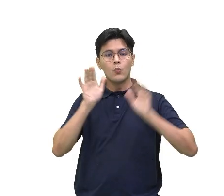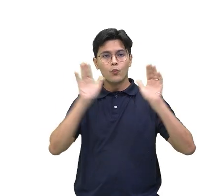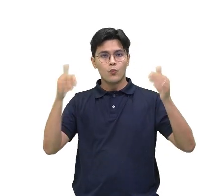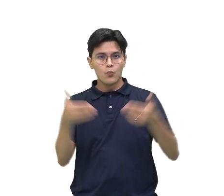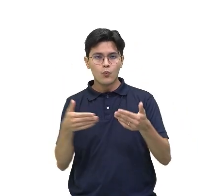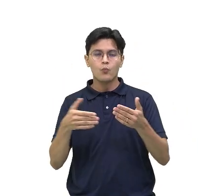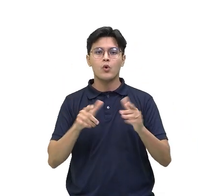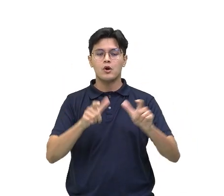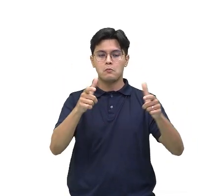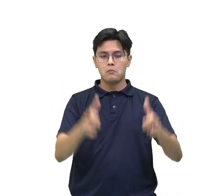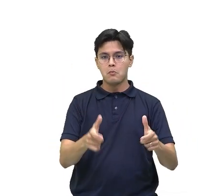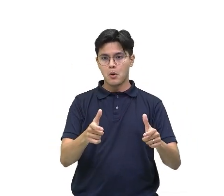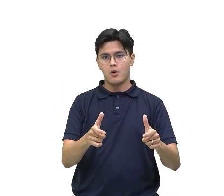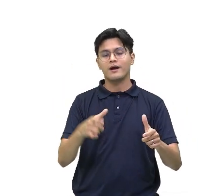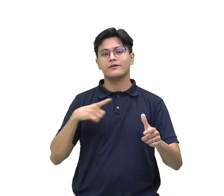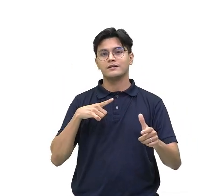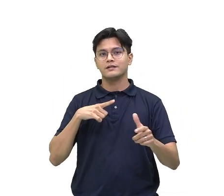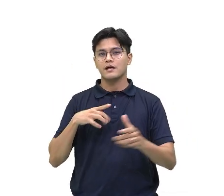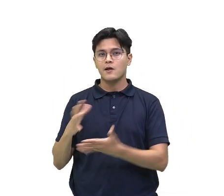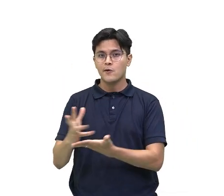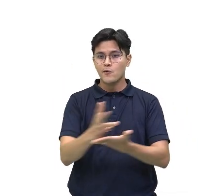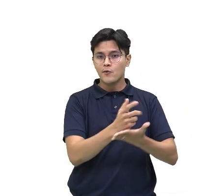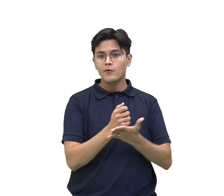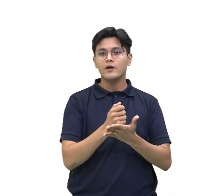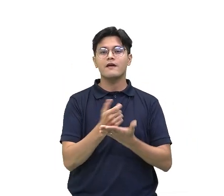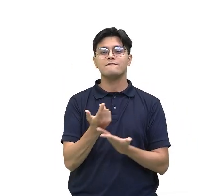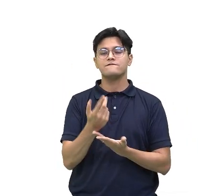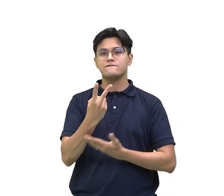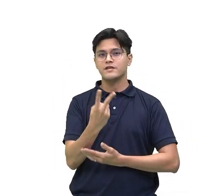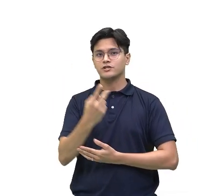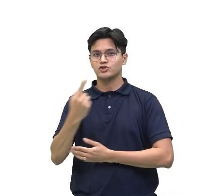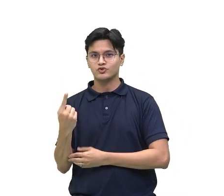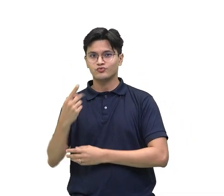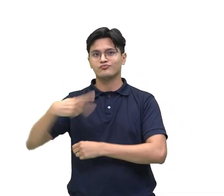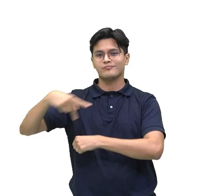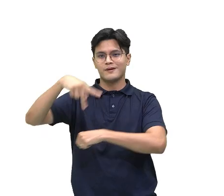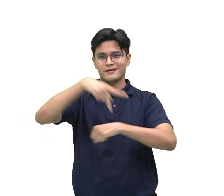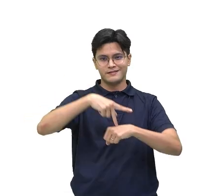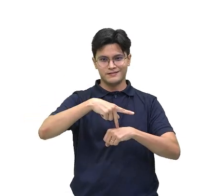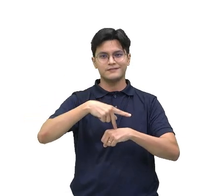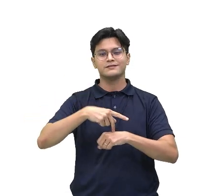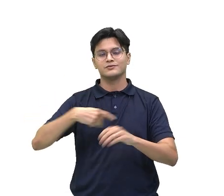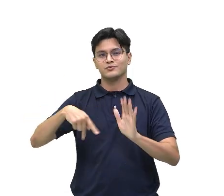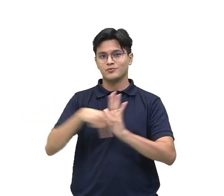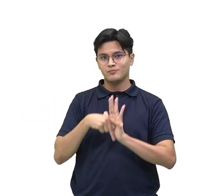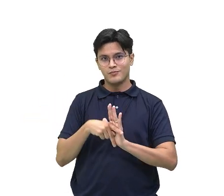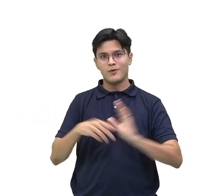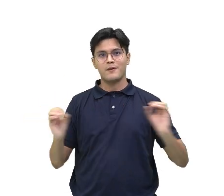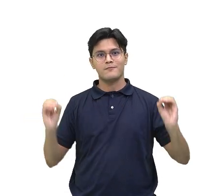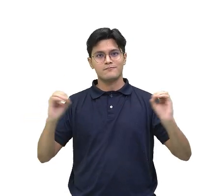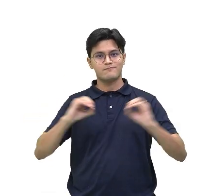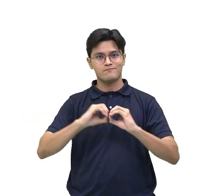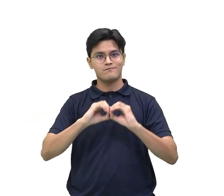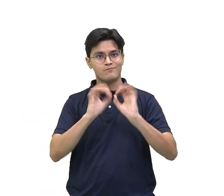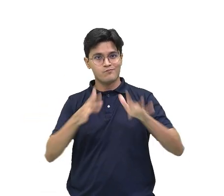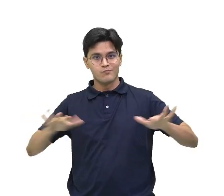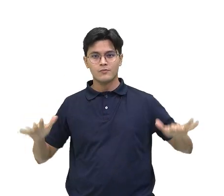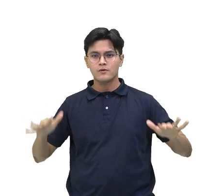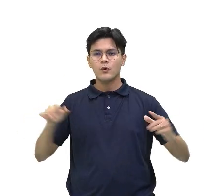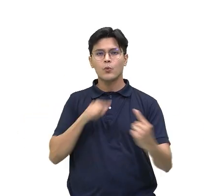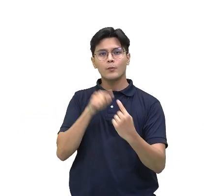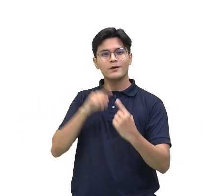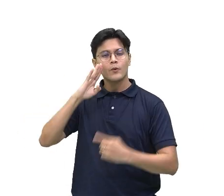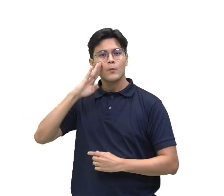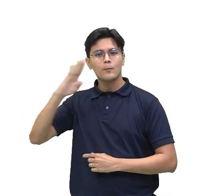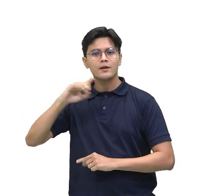reúne 21 países da região Ásia-Pacífico. E seu objetivo central, gente, é